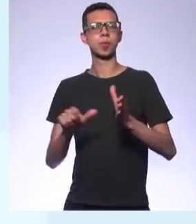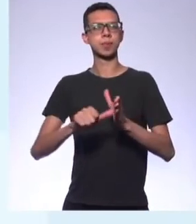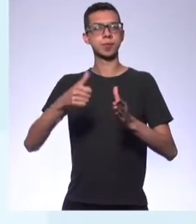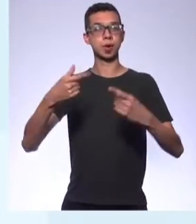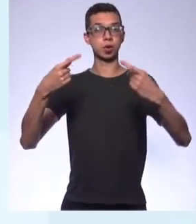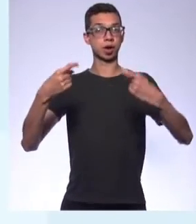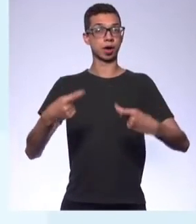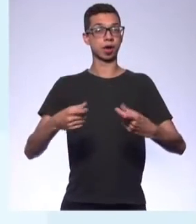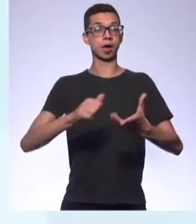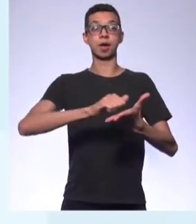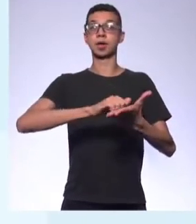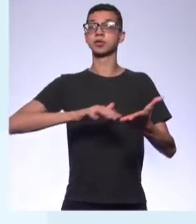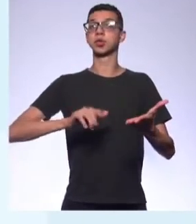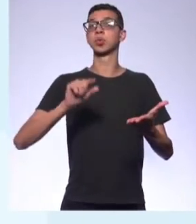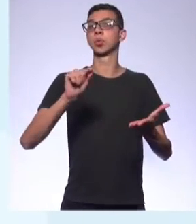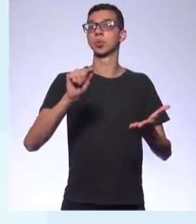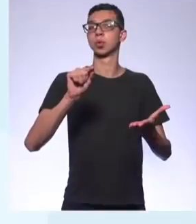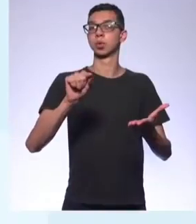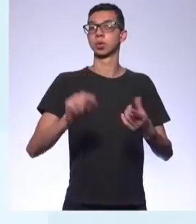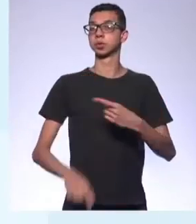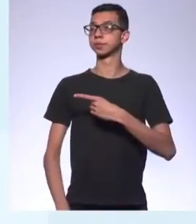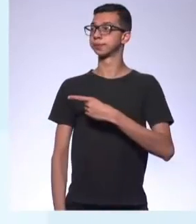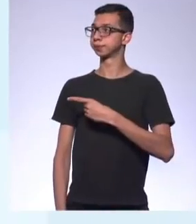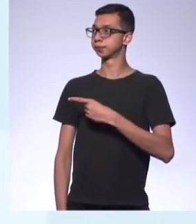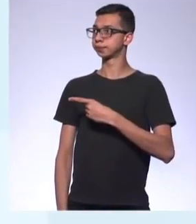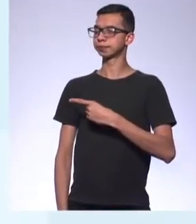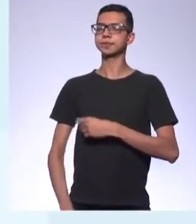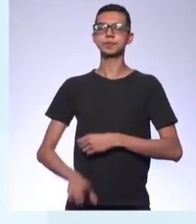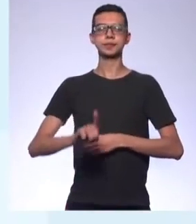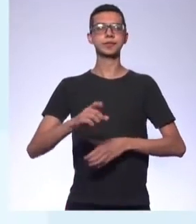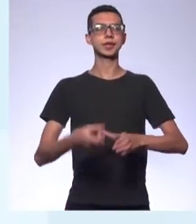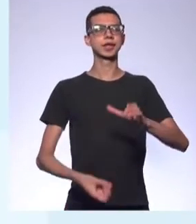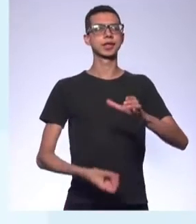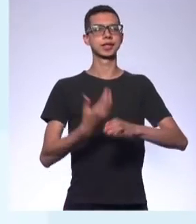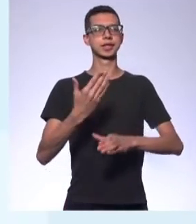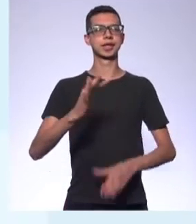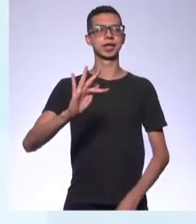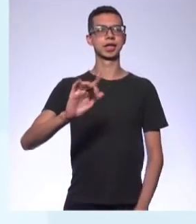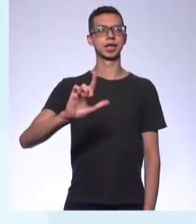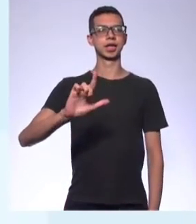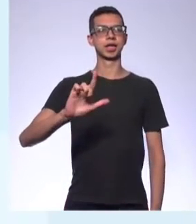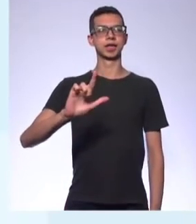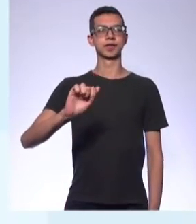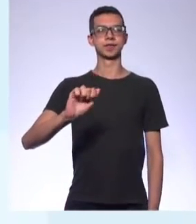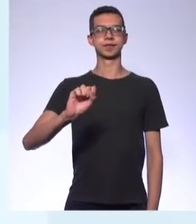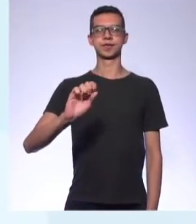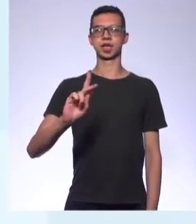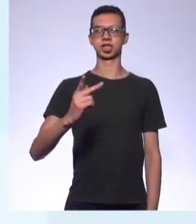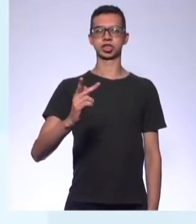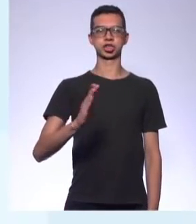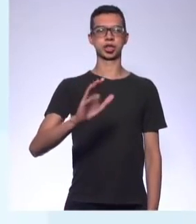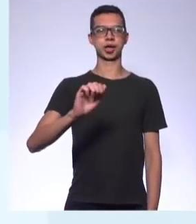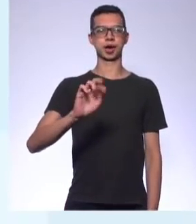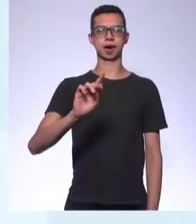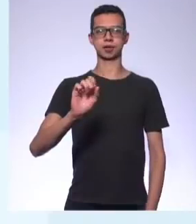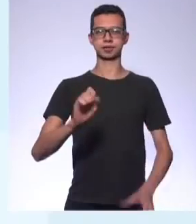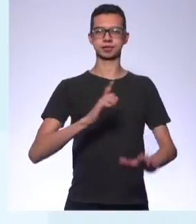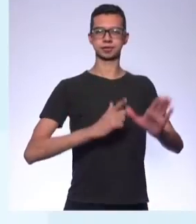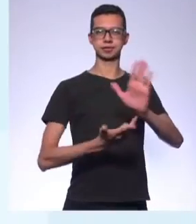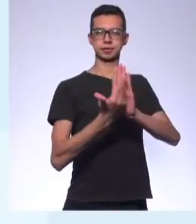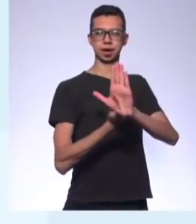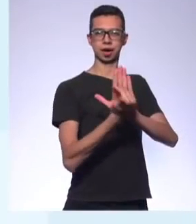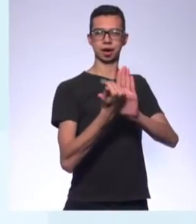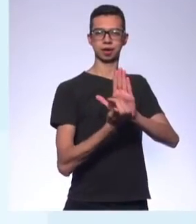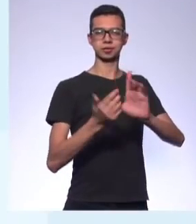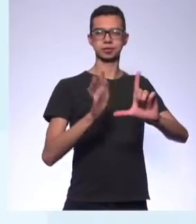atividade você vai criar aí os flashcards coloridos e criativos, ou se você preferir gravar